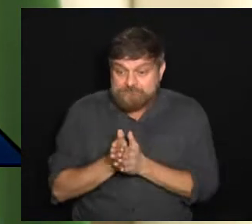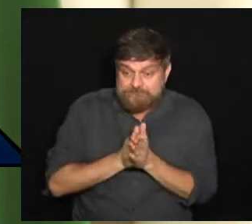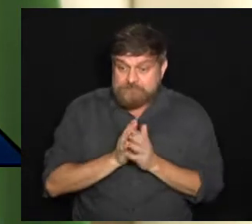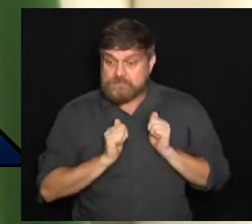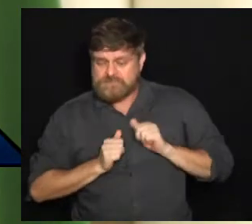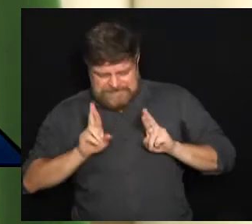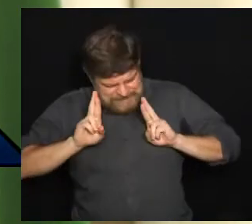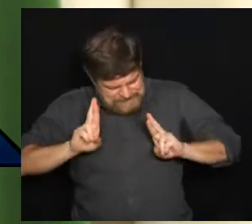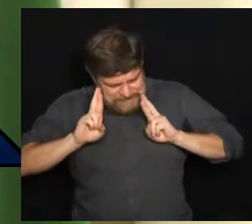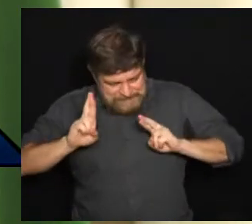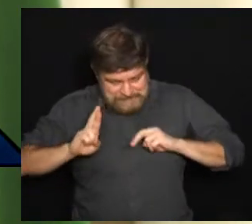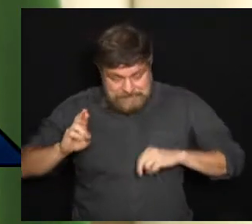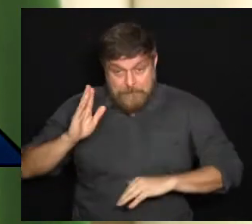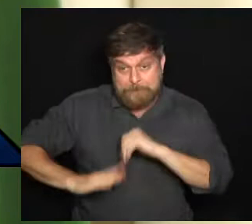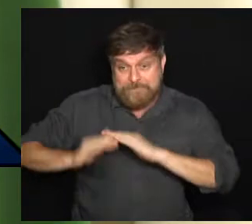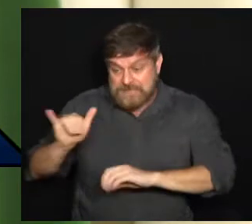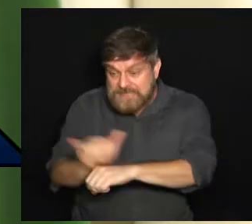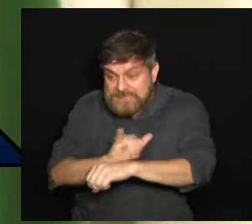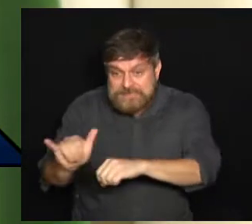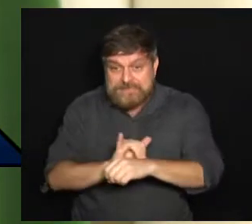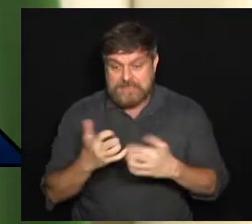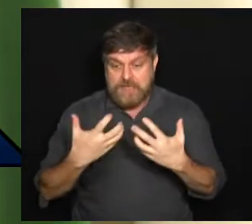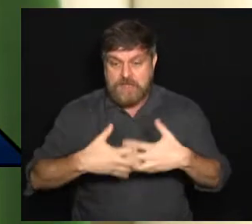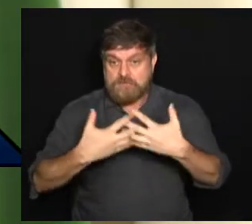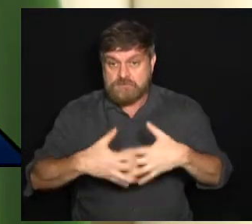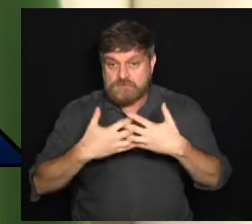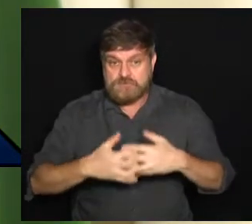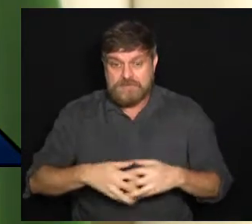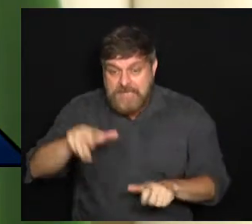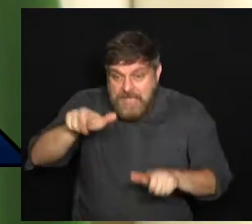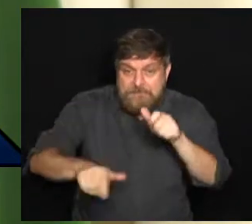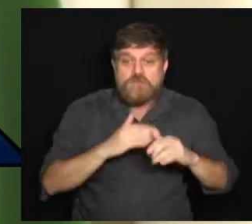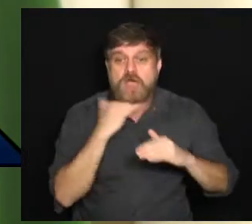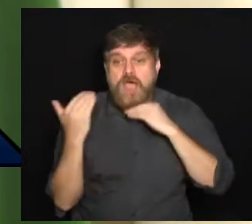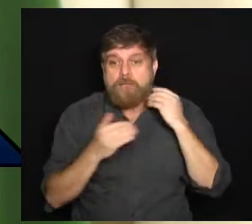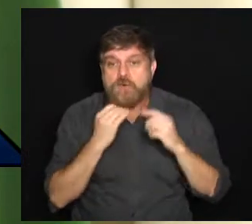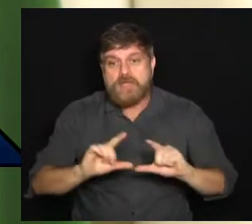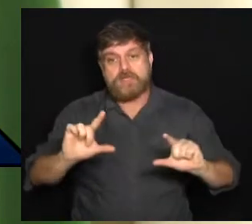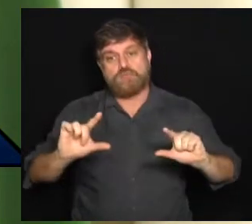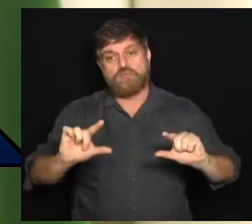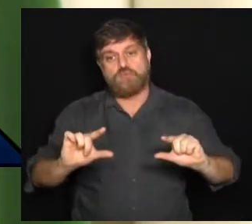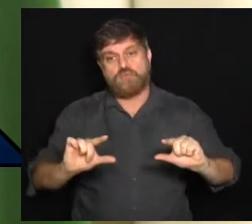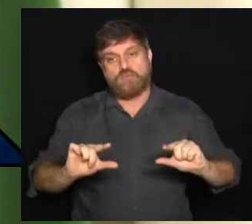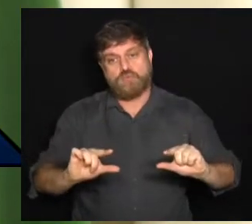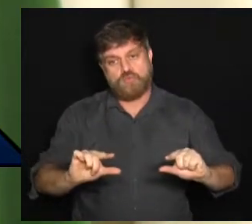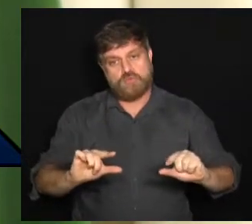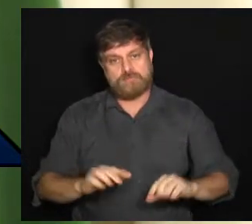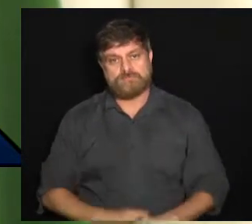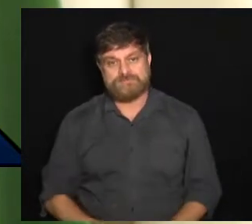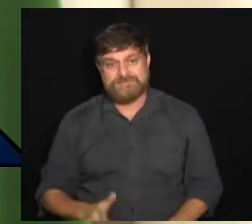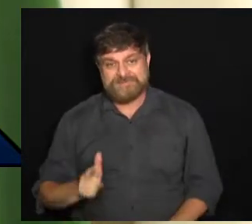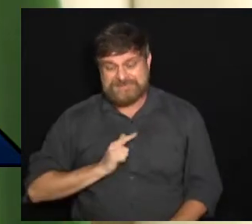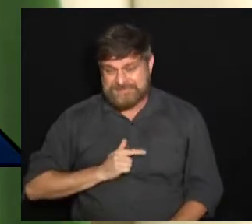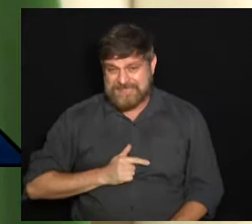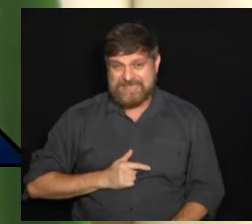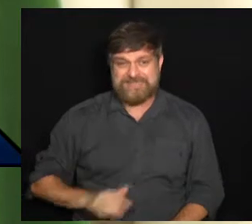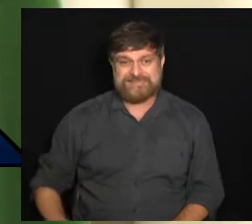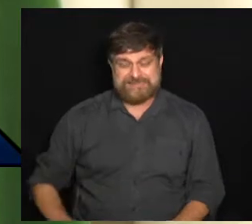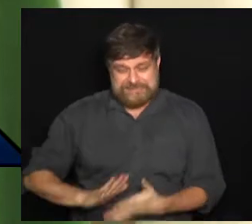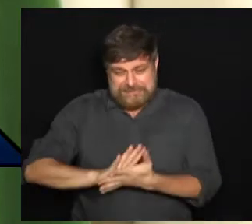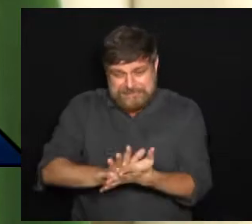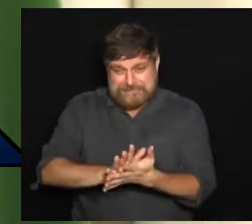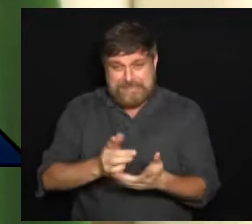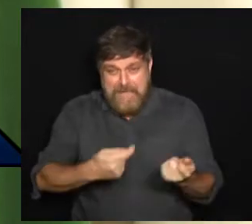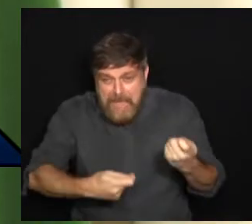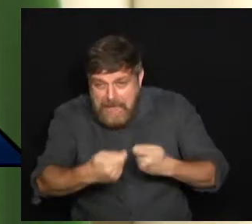que as medidas tomadas funcionem e morra o mínimo de pessoas possível, né? Que o mínimo de estrago na